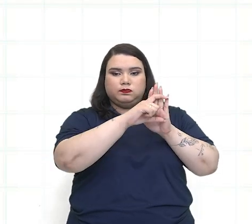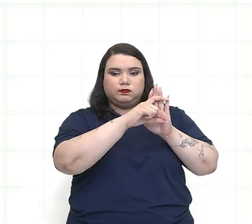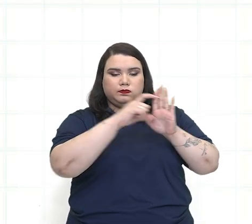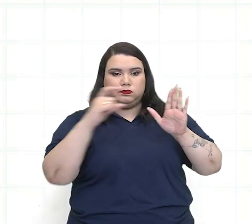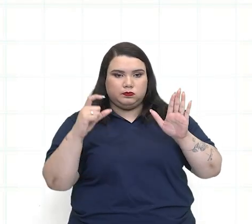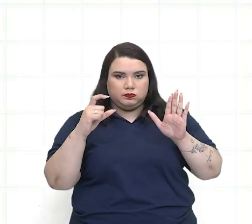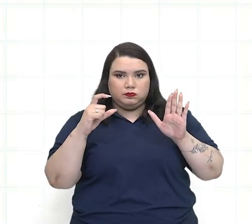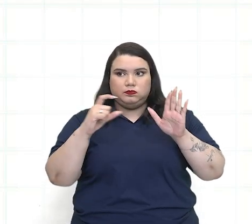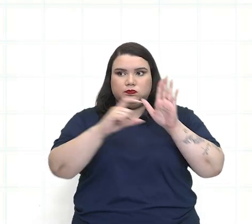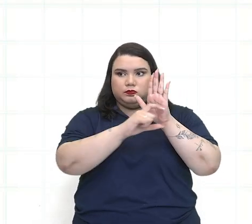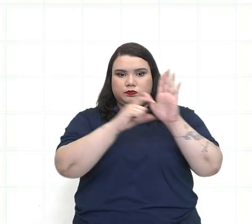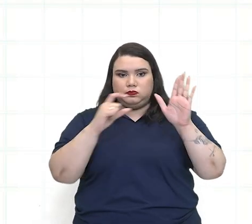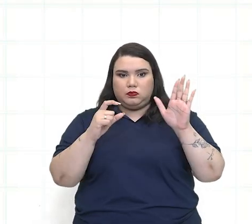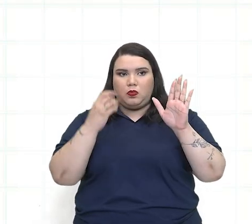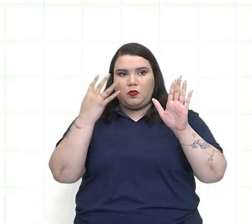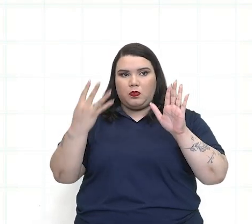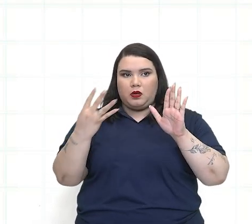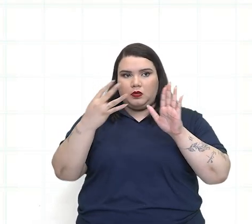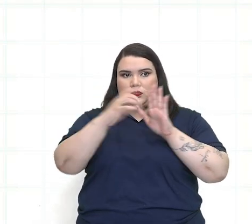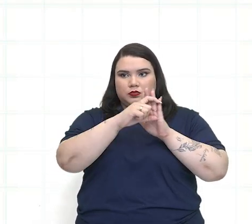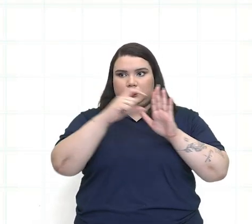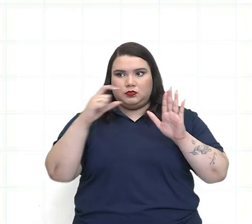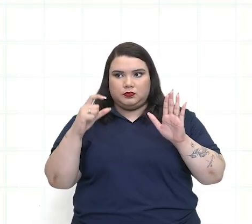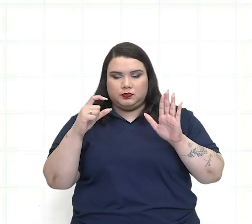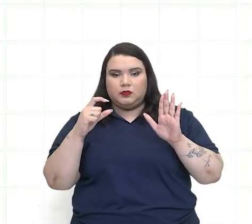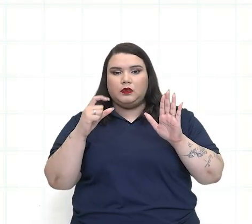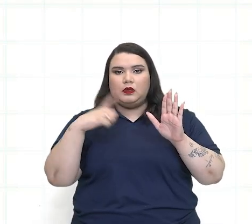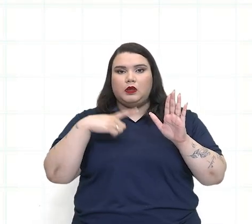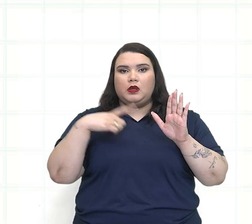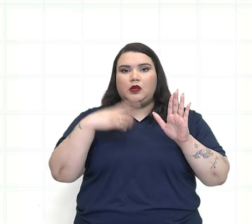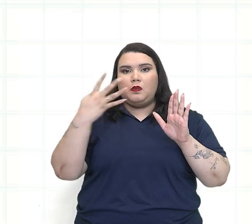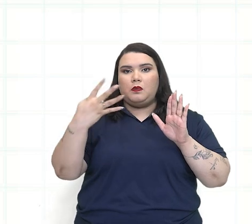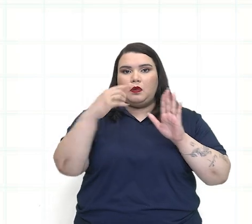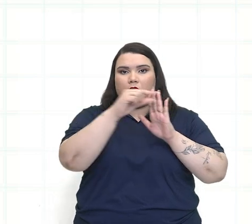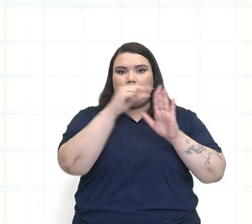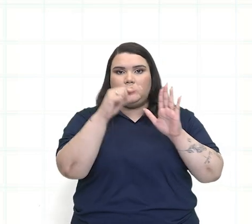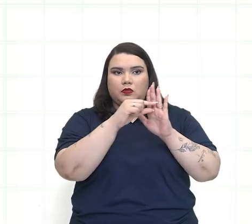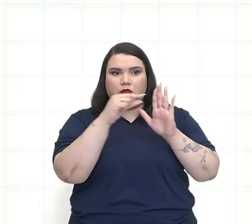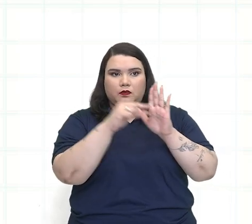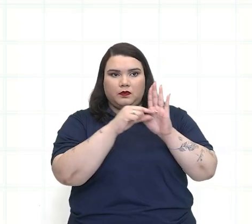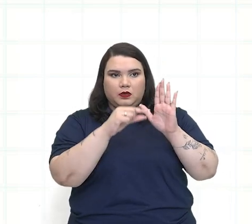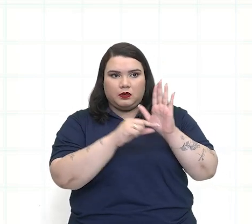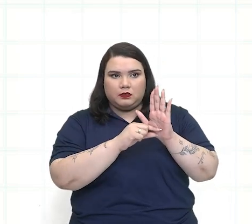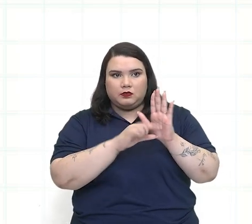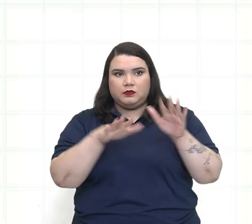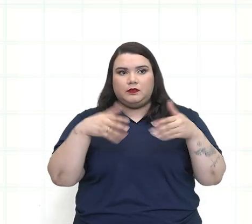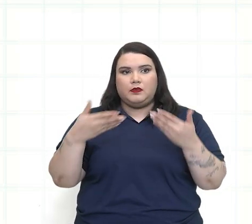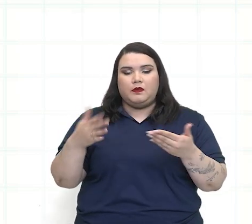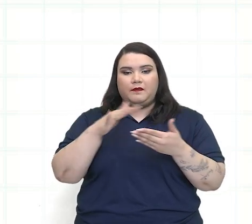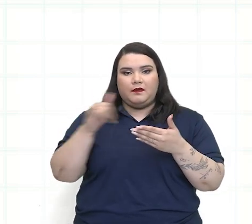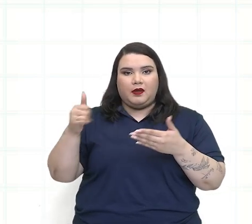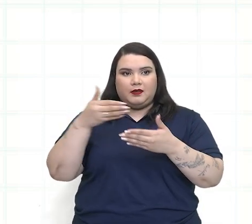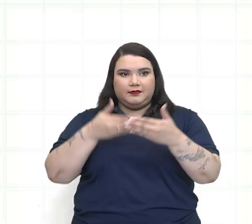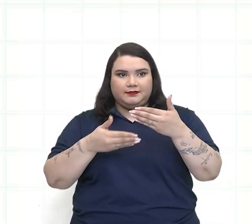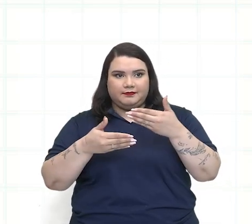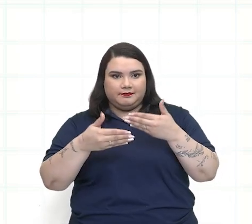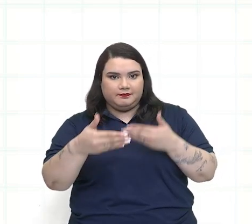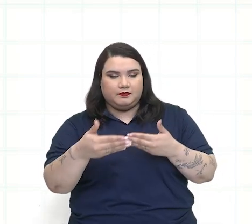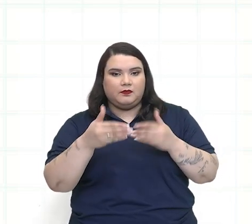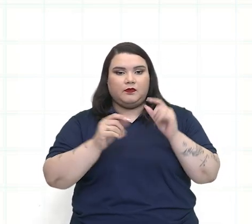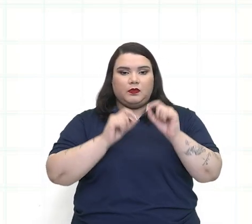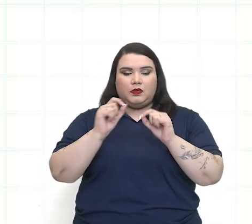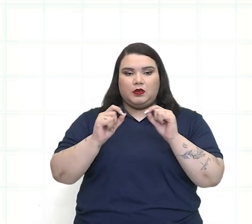vocês podem observar, 4 versos cada um, né? Então ele vai seguindo aí